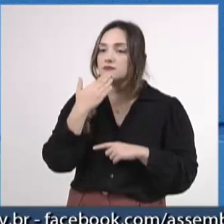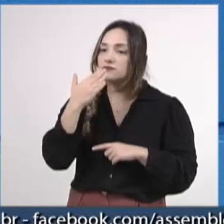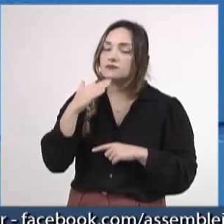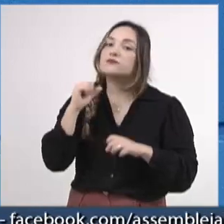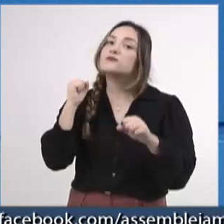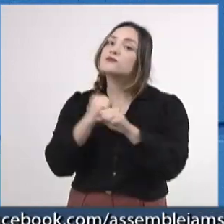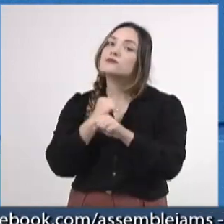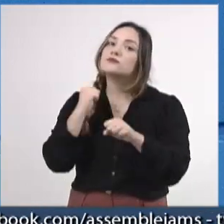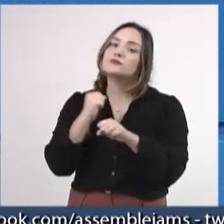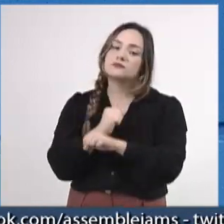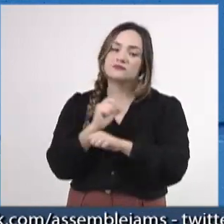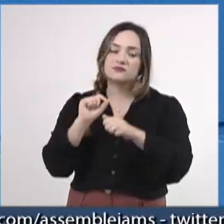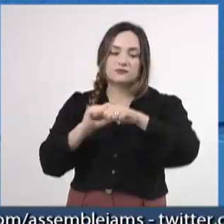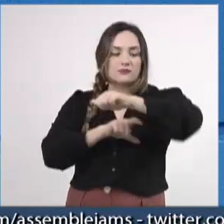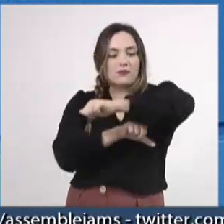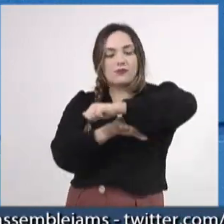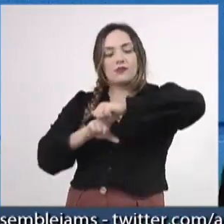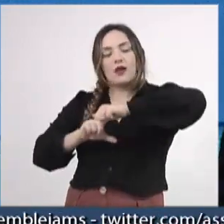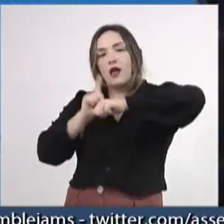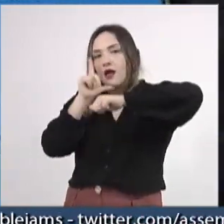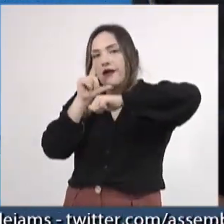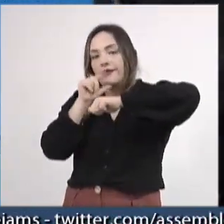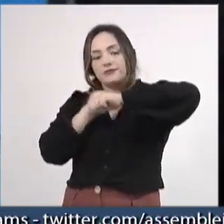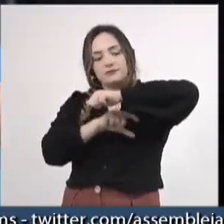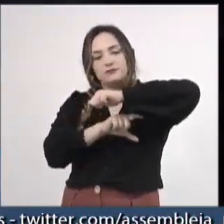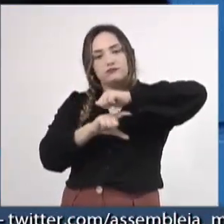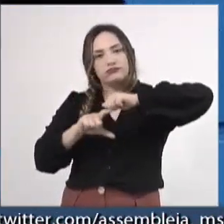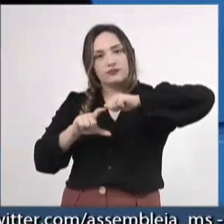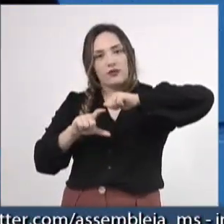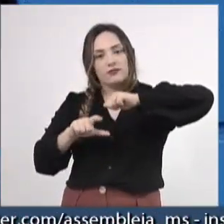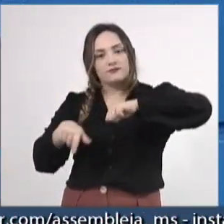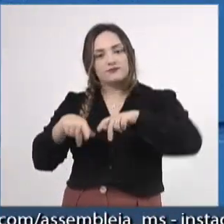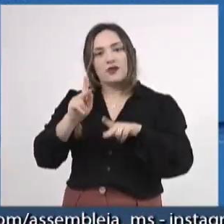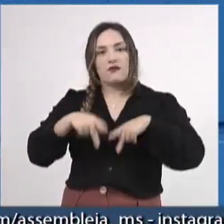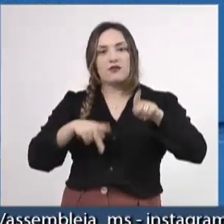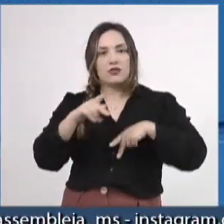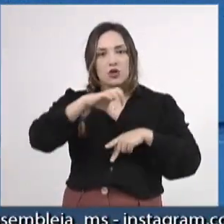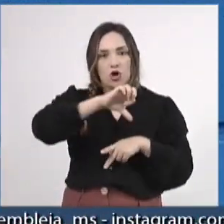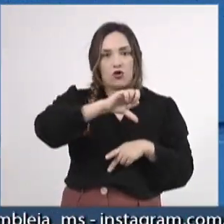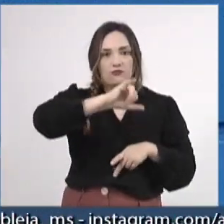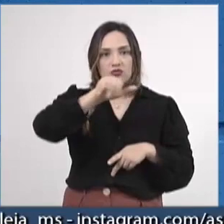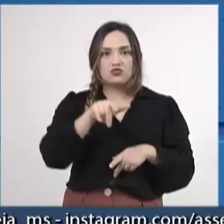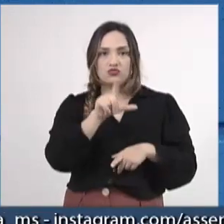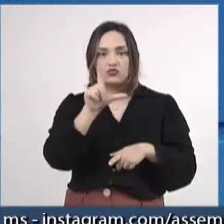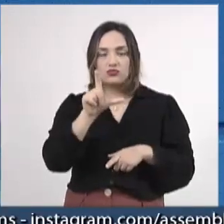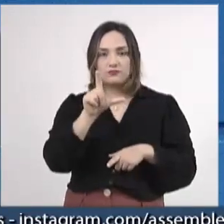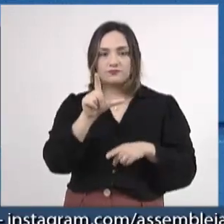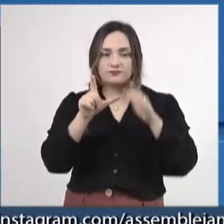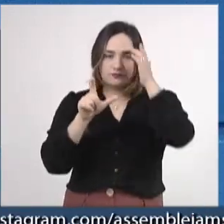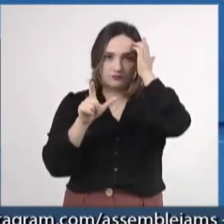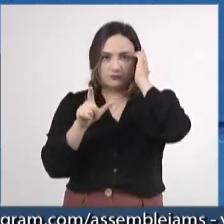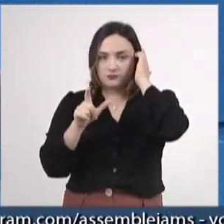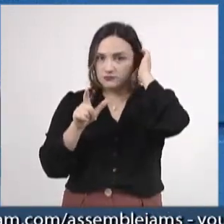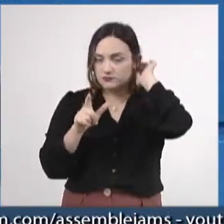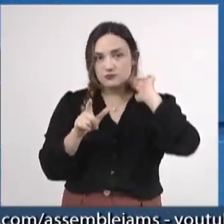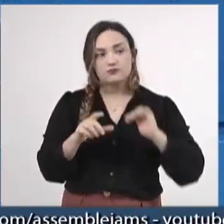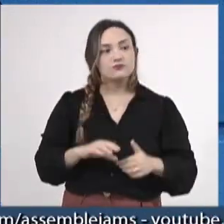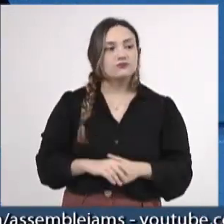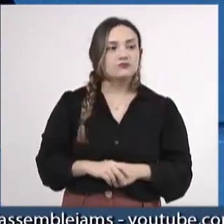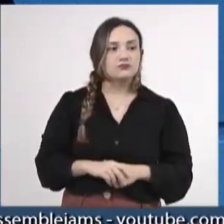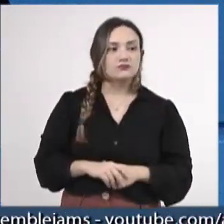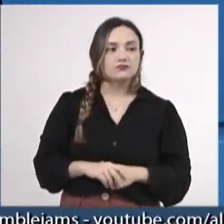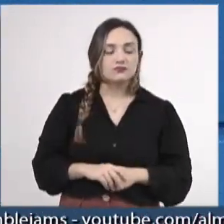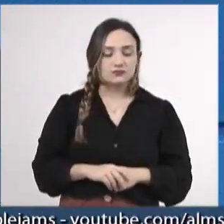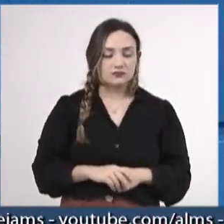da rede de esgoto de águas fluviais na Avenida Nove de Julho do trajeto compreendendo desse